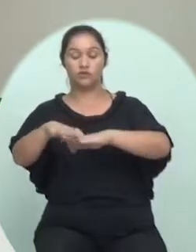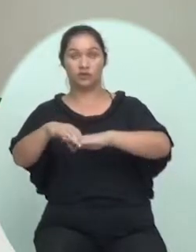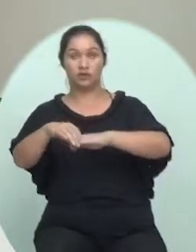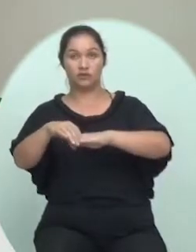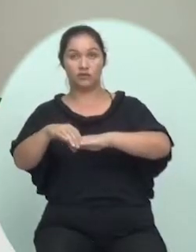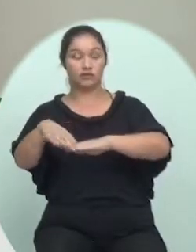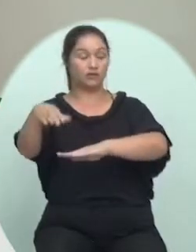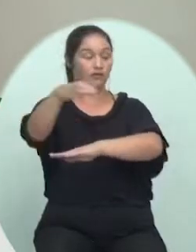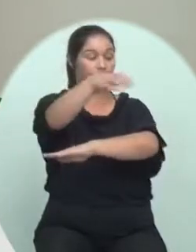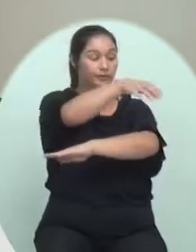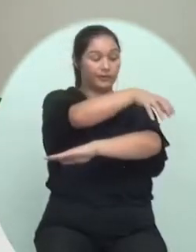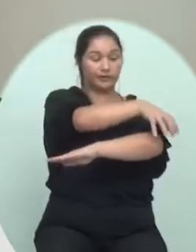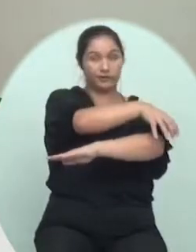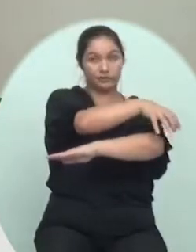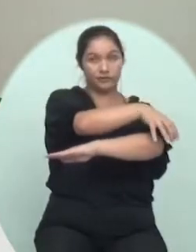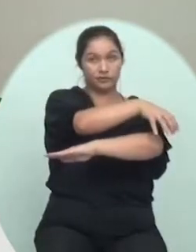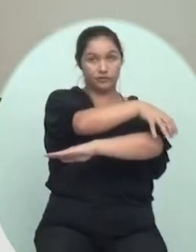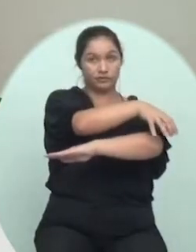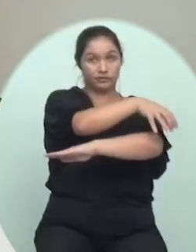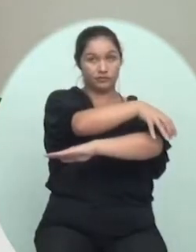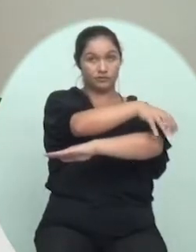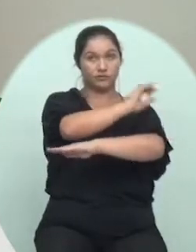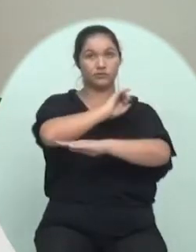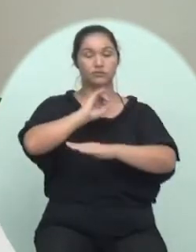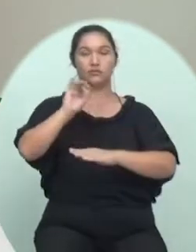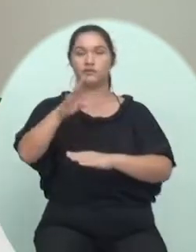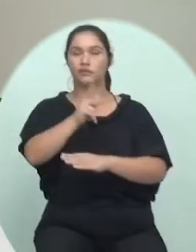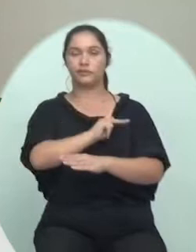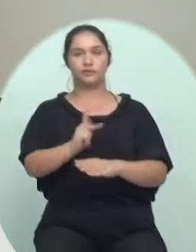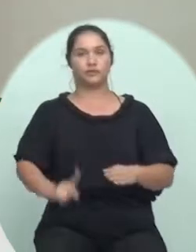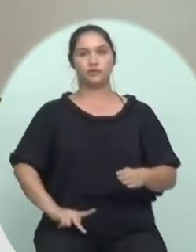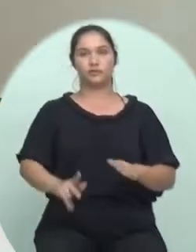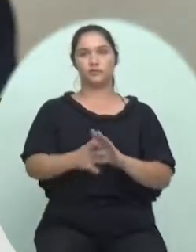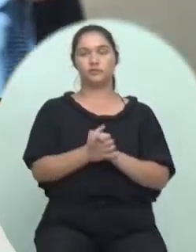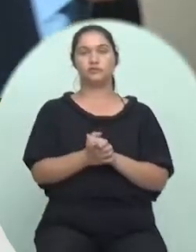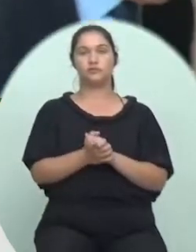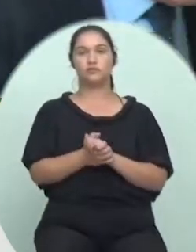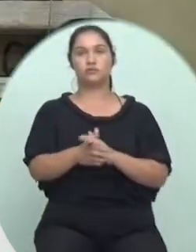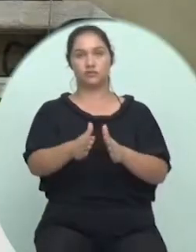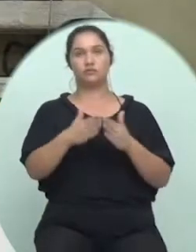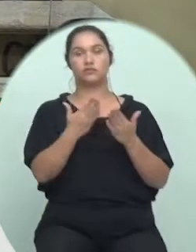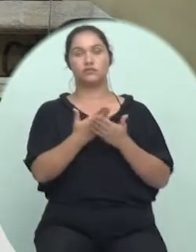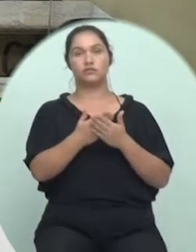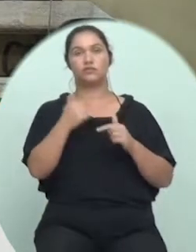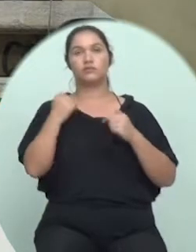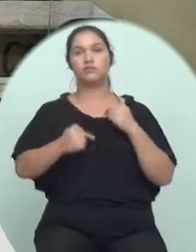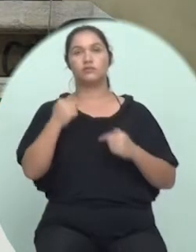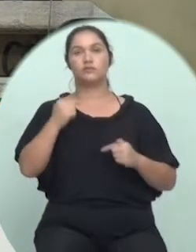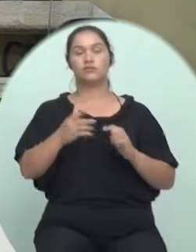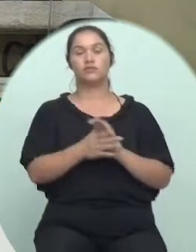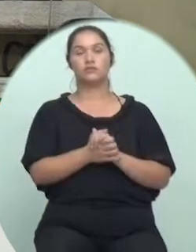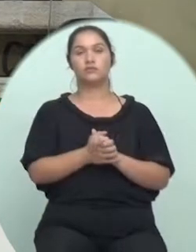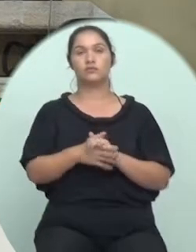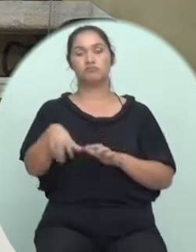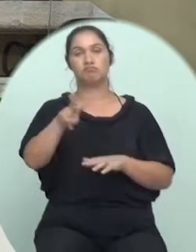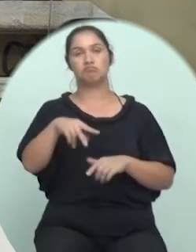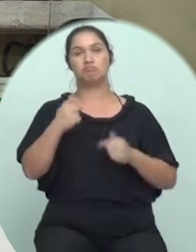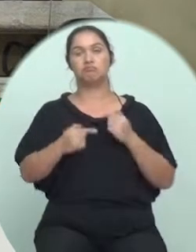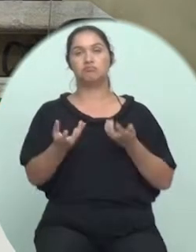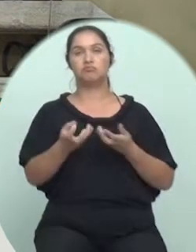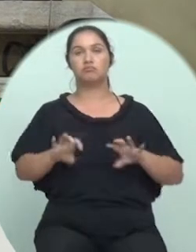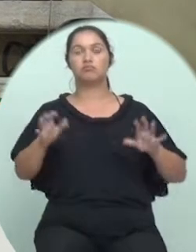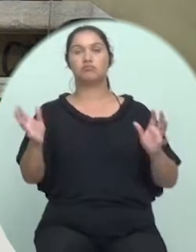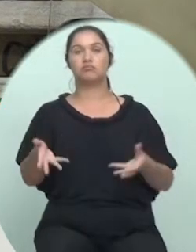fica em frente à igreja para a esquina ali. Era isso, senhor presidente. O requerimento continua em discussão. Não havendo quem